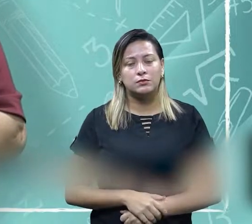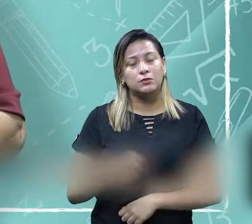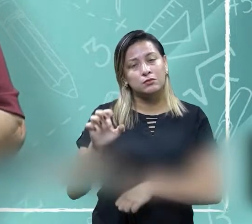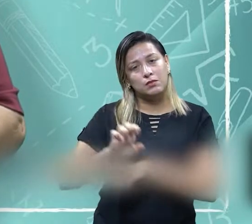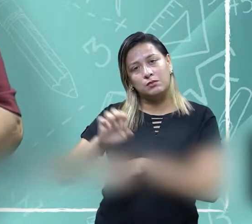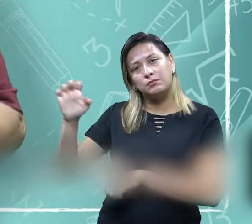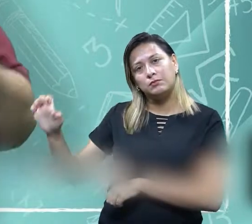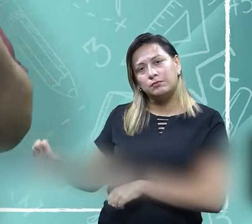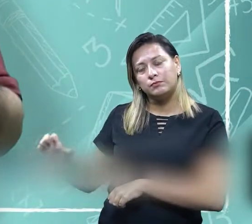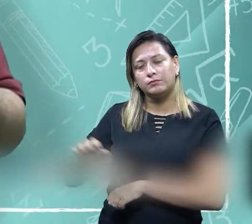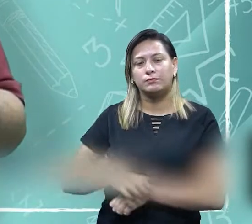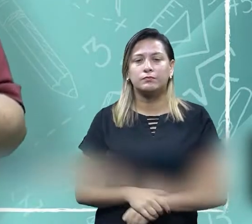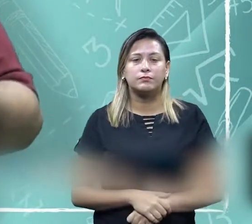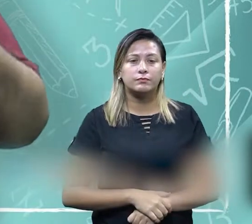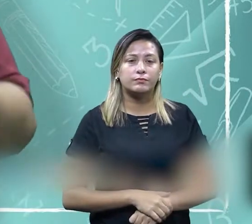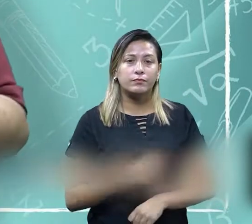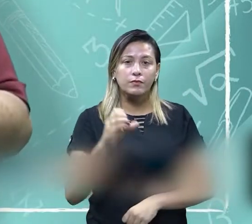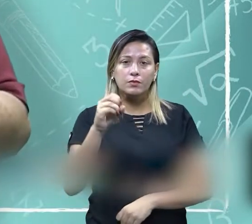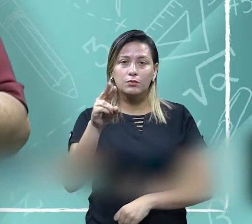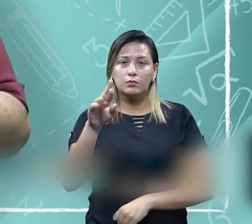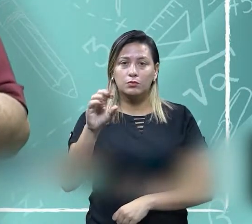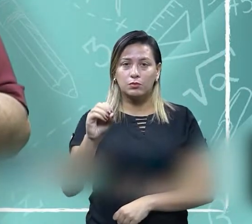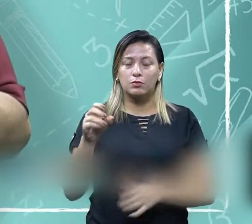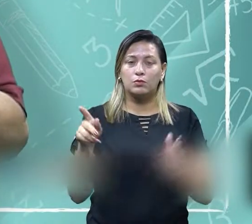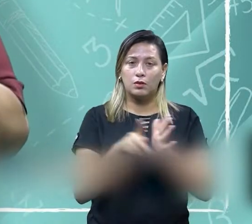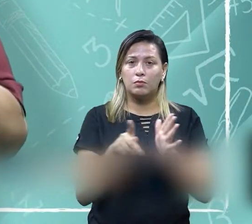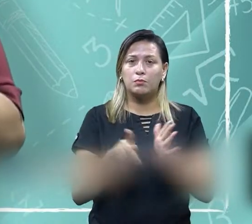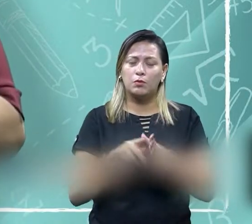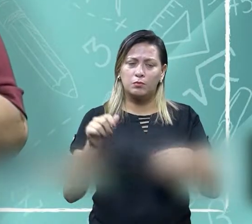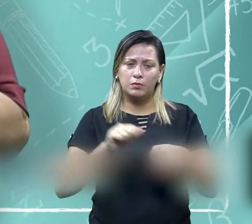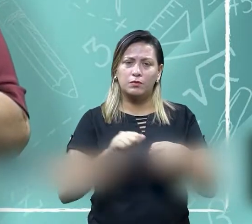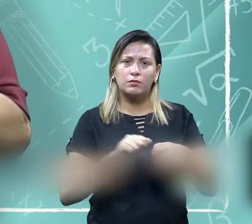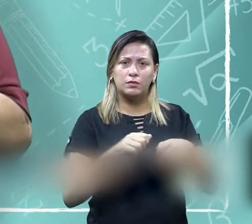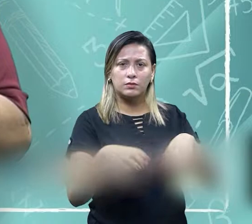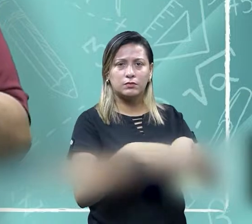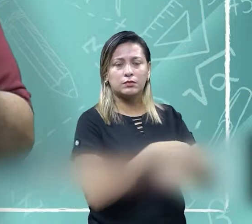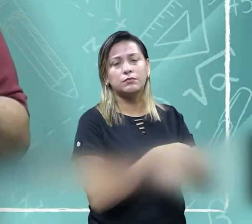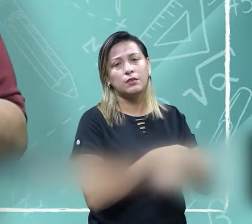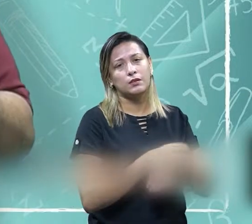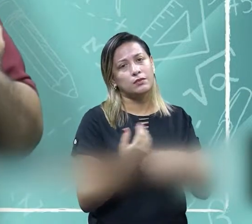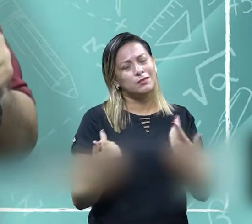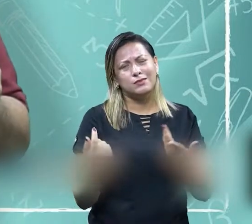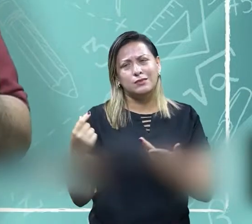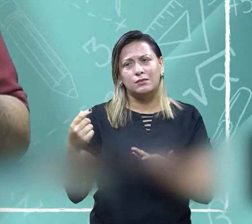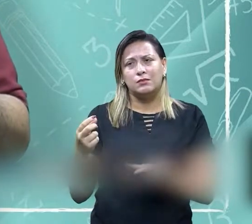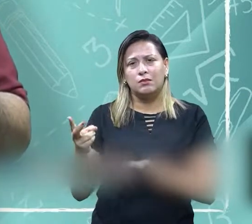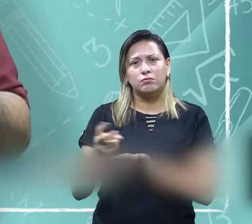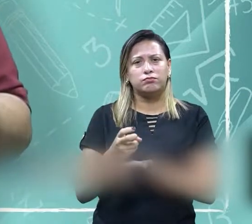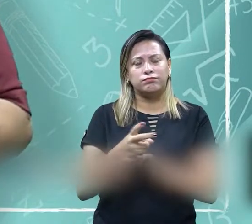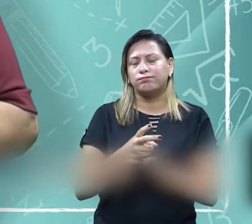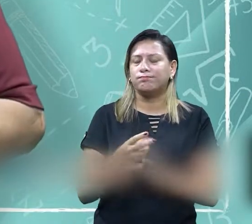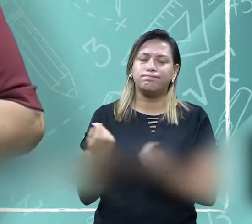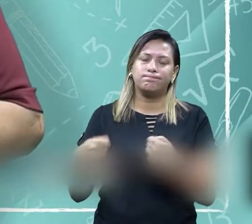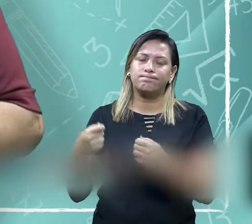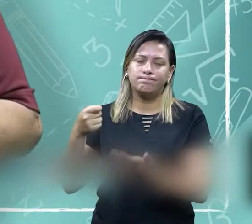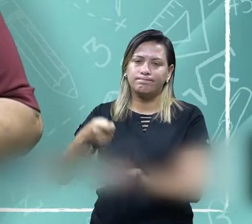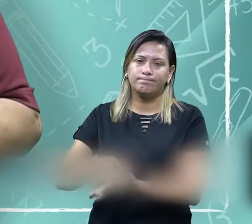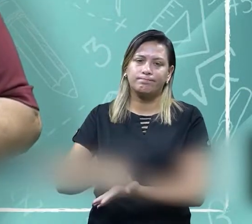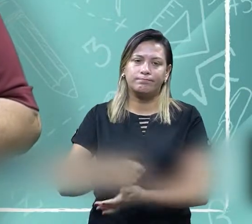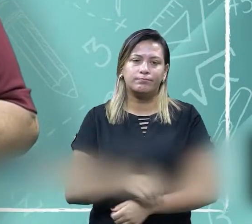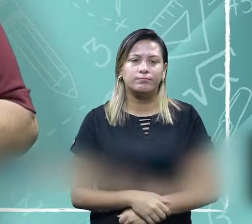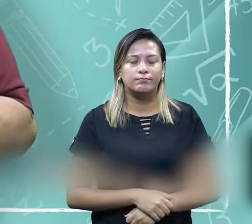exportação. Então, se o couro faz parte da produção, então eu faço a suspensão ou a isenção, tá bom? Ou